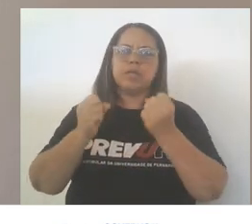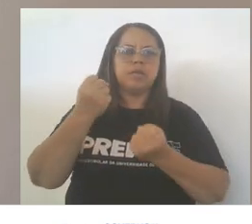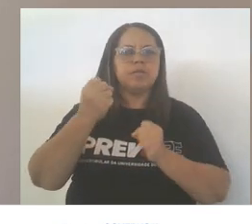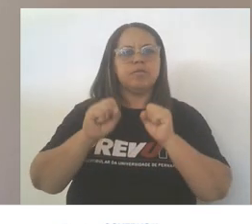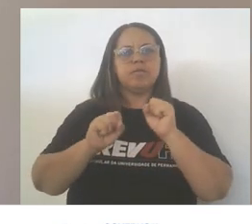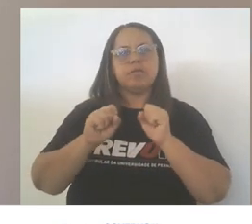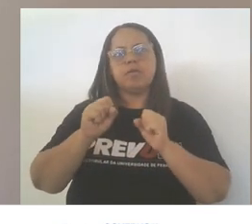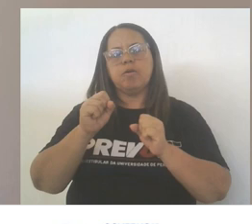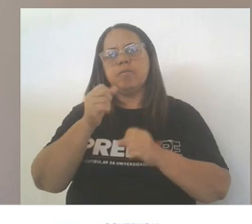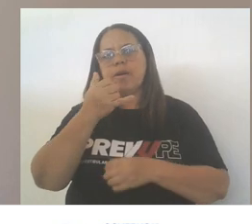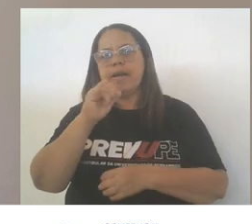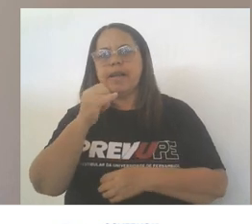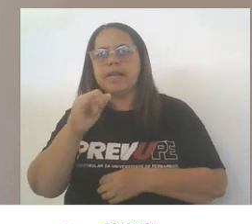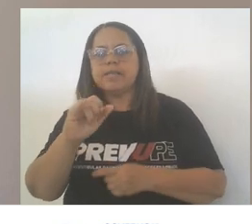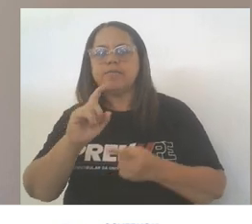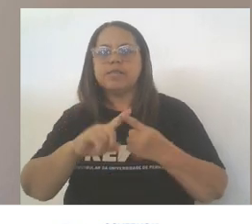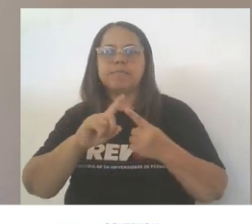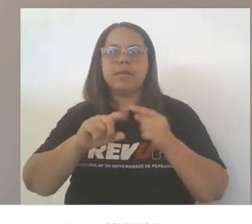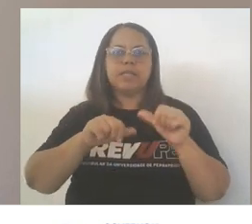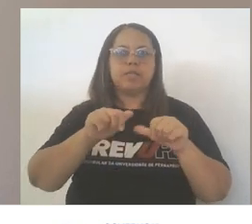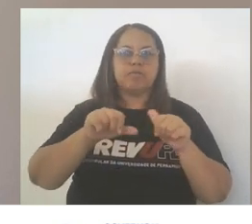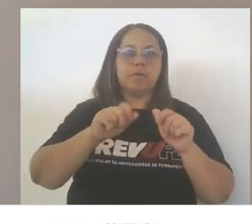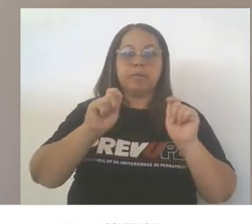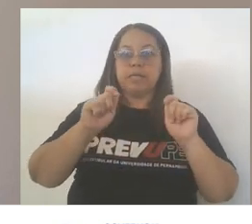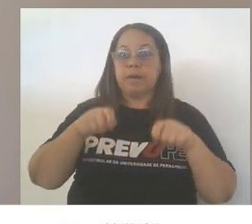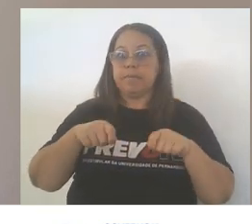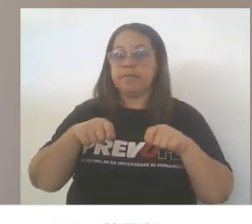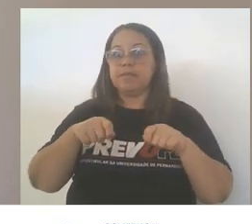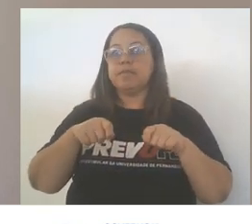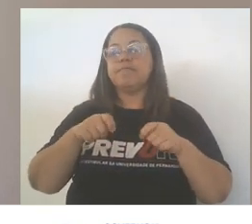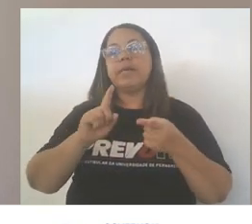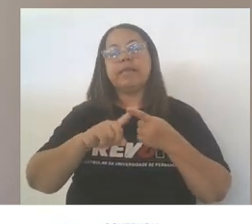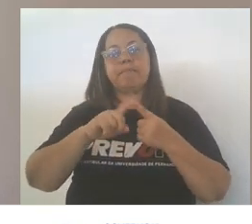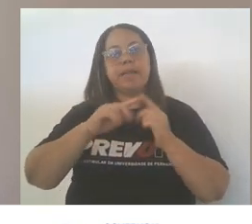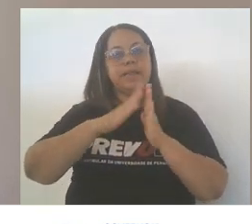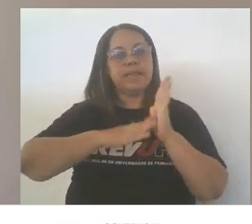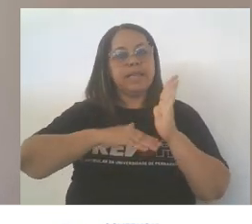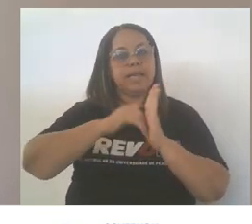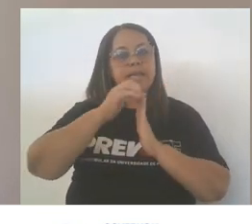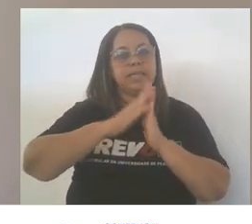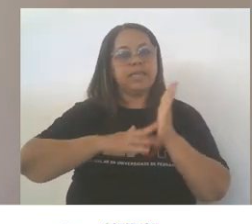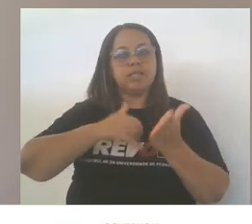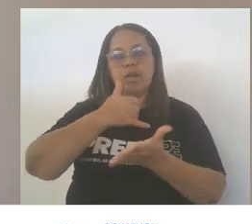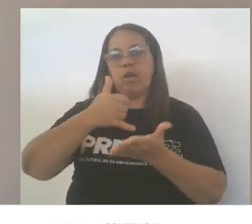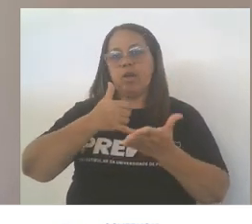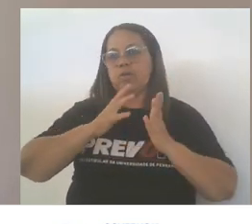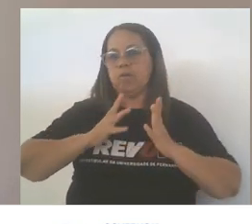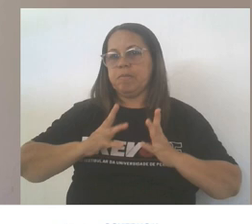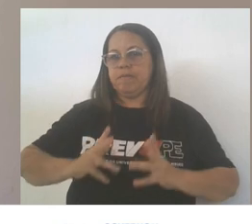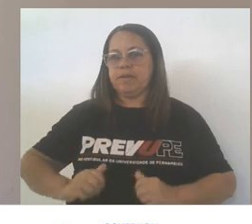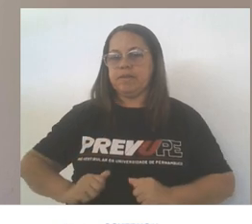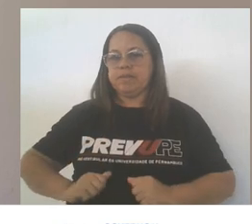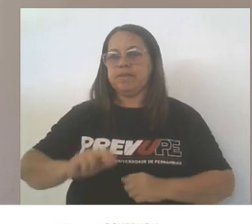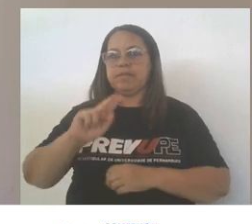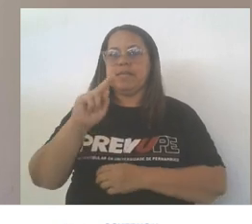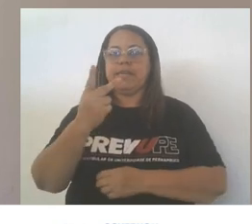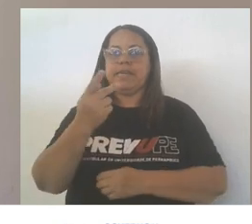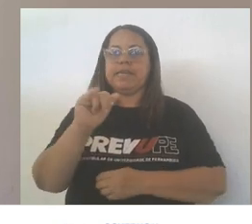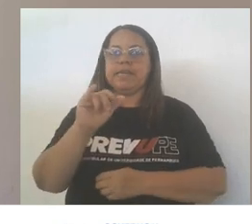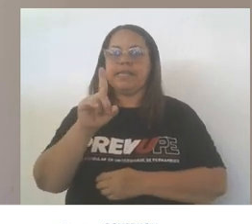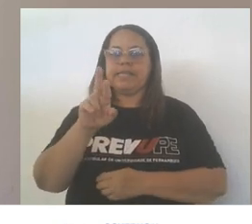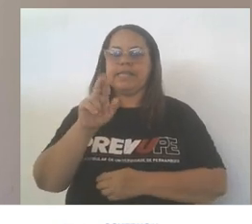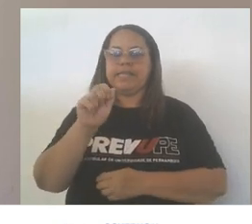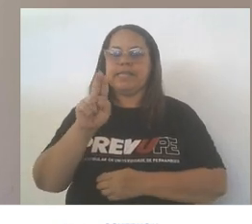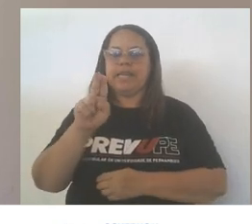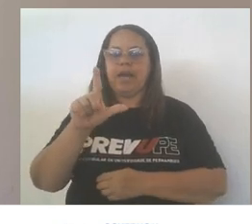dielétricos, em transformadores e capacitores, além de tintas e óleos lubrificantes hidráulicos, que podem